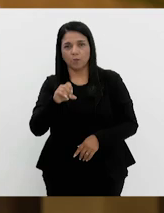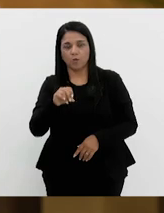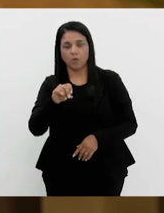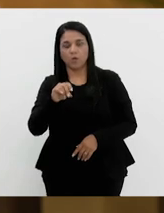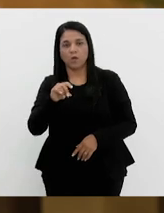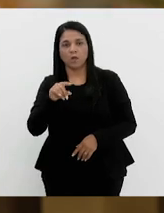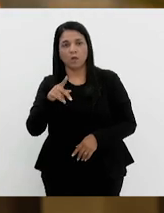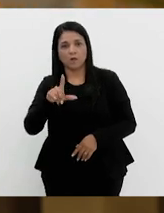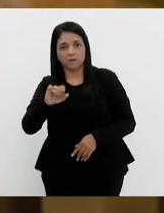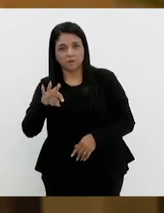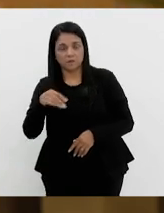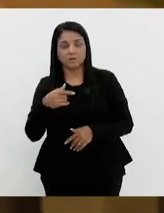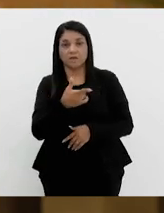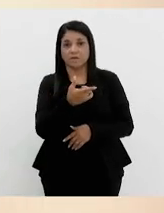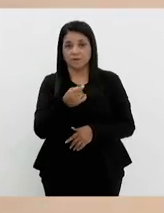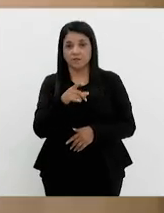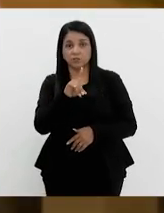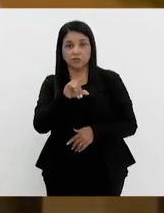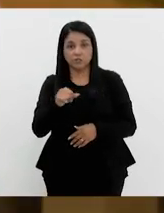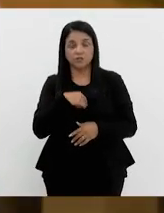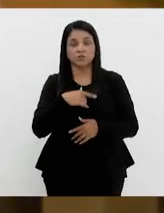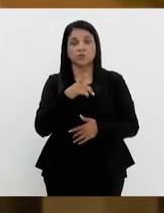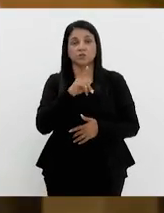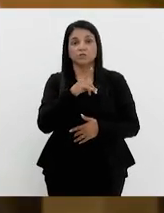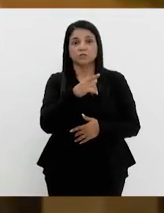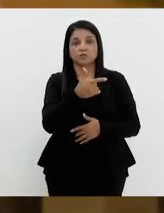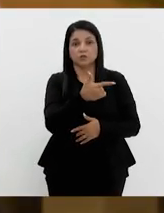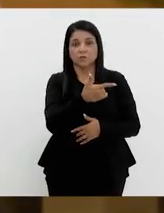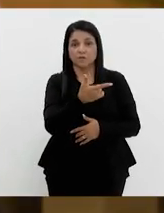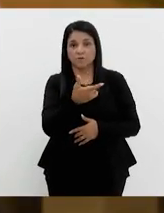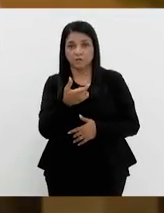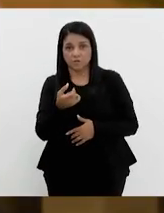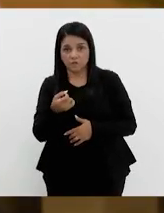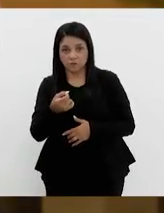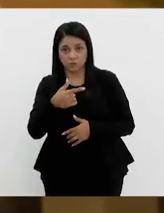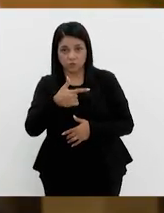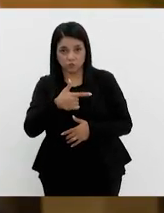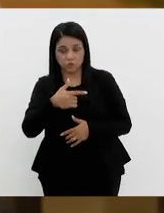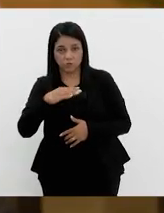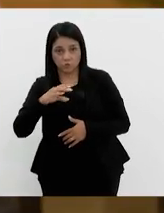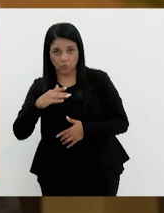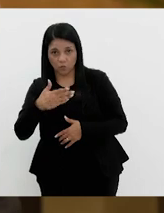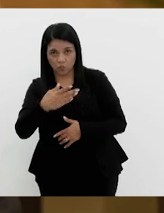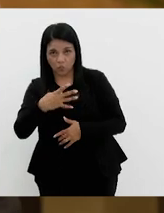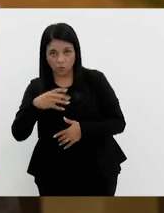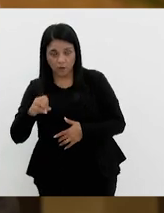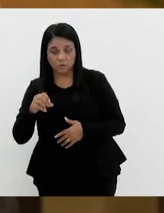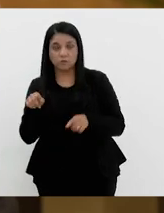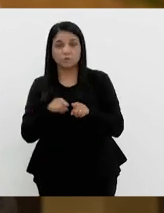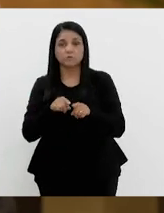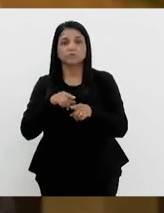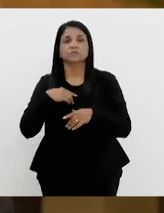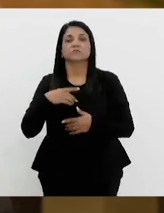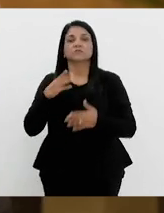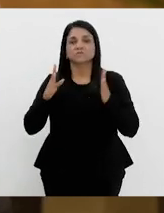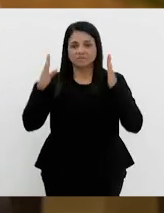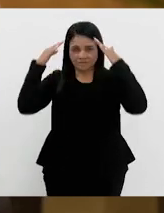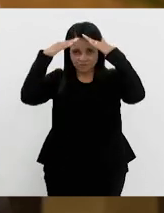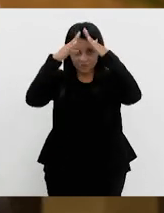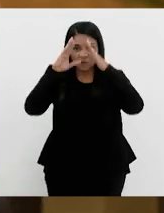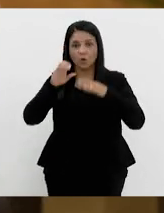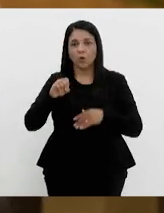janeiro de 2024 so nosso sinal e selo de nossa chancelaria Orani João Cardeal tempesta